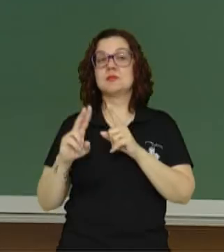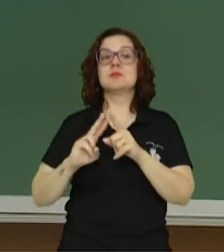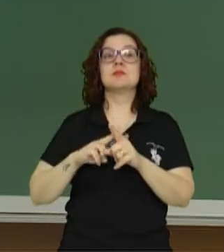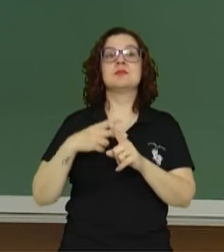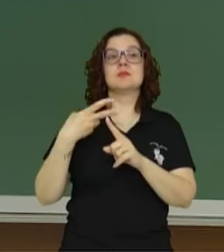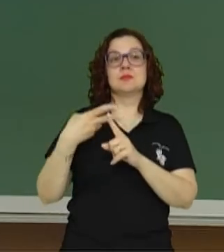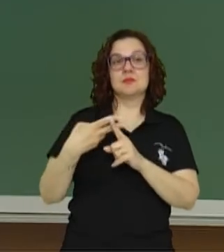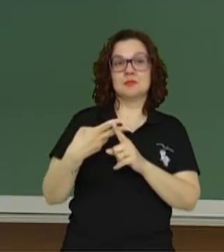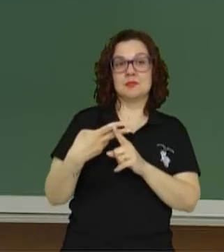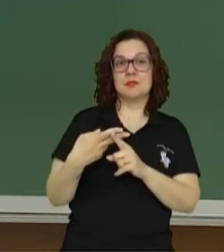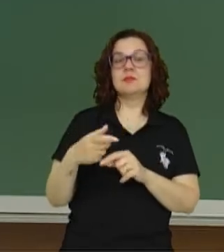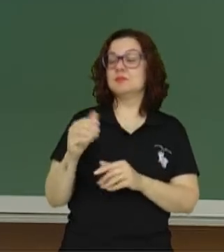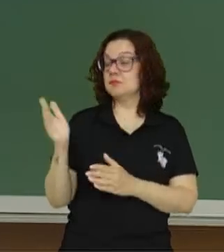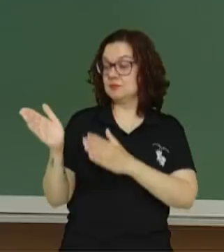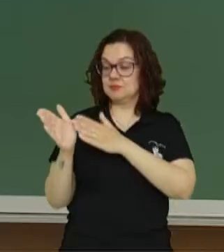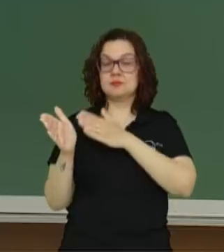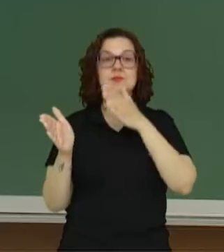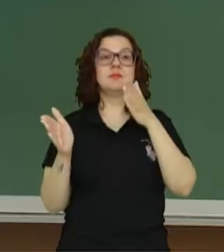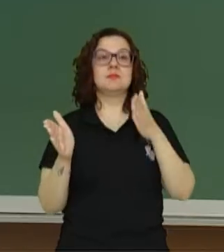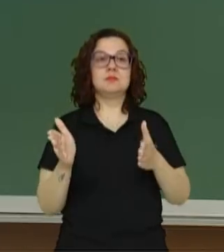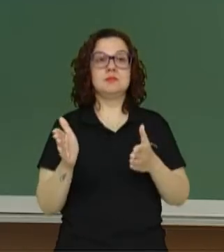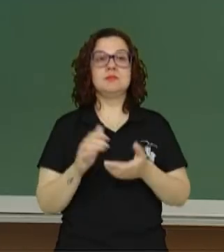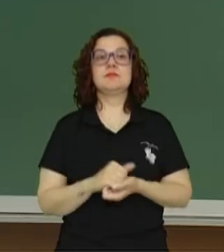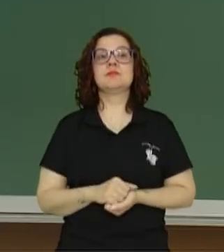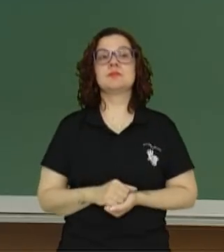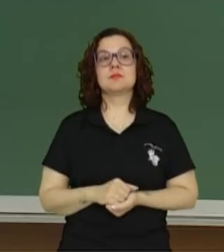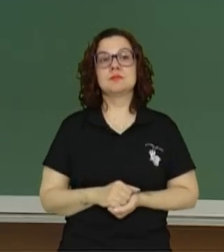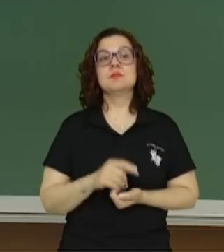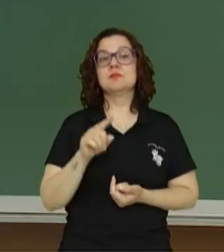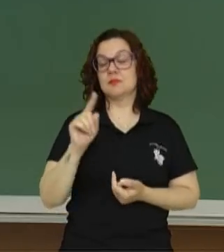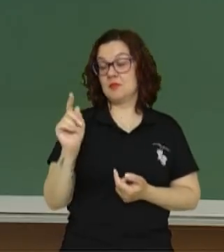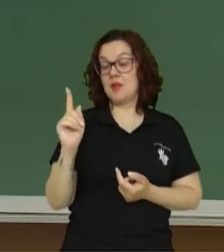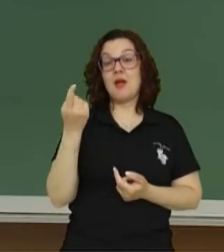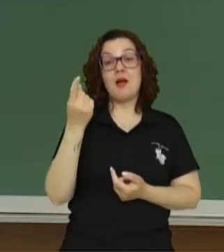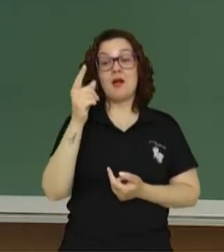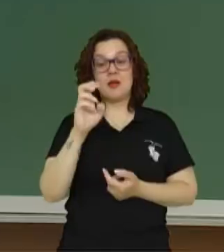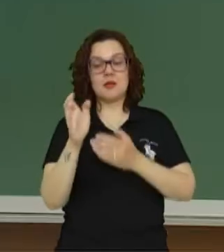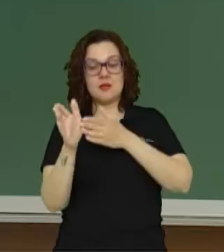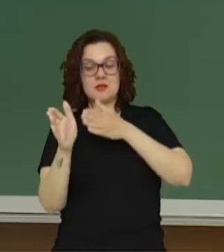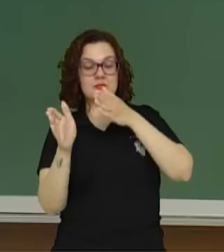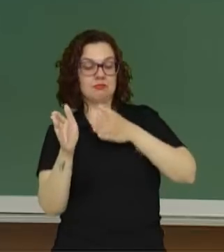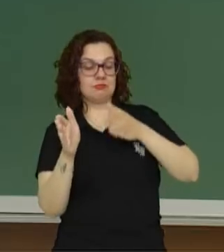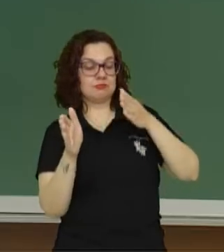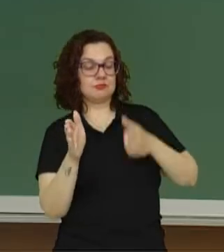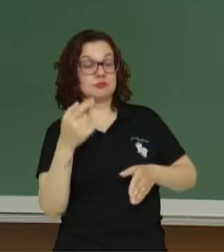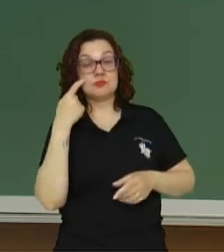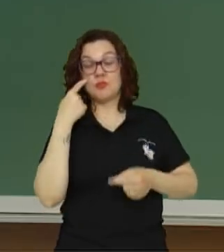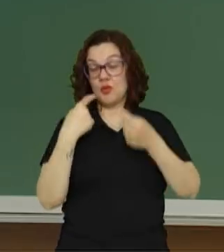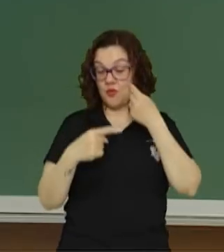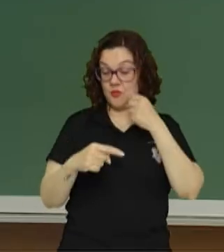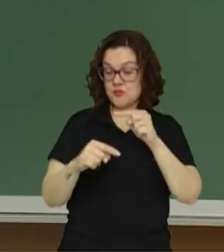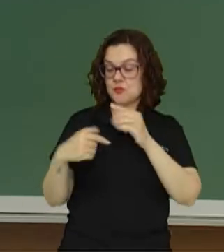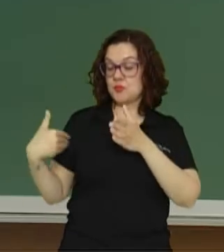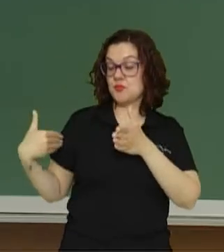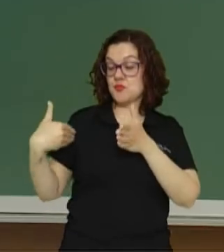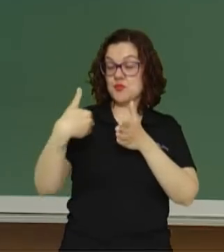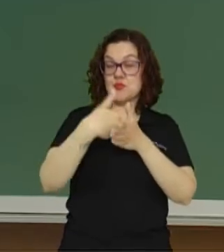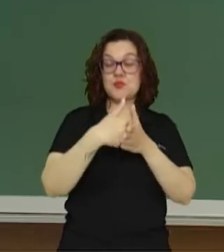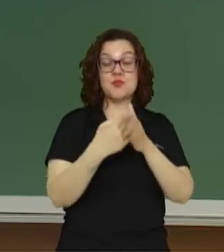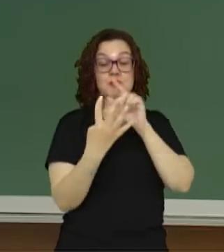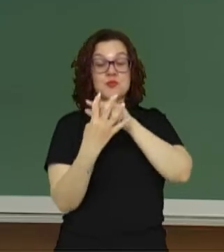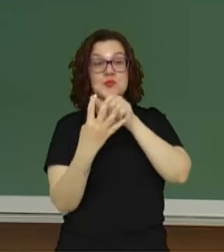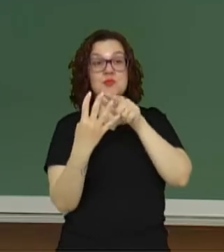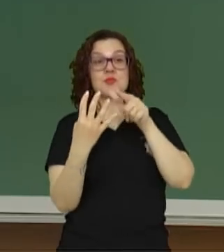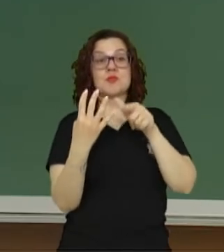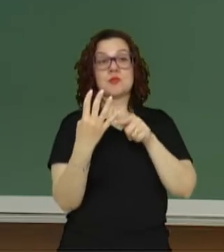A2, A4 igual a 4 mais 11 igual a 15. Assim eu consegui encontrar os 4 termos dessa